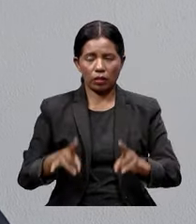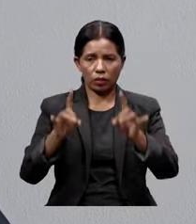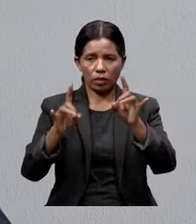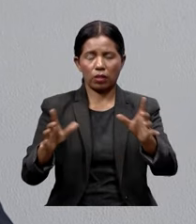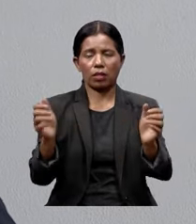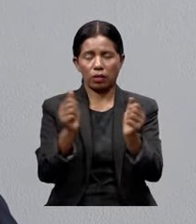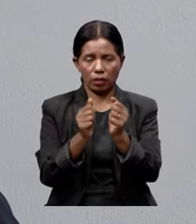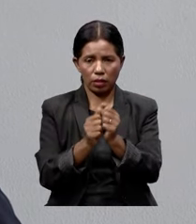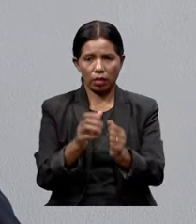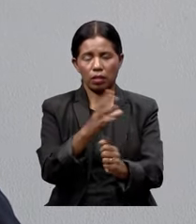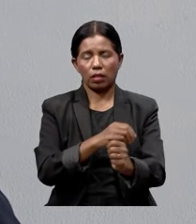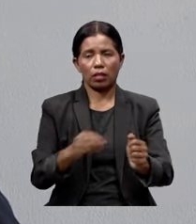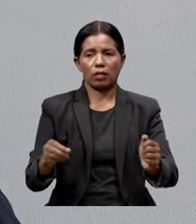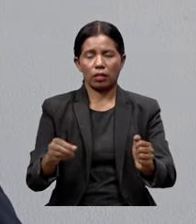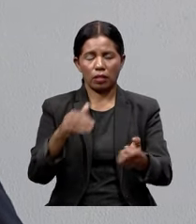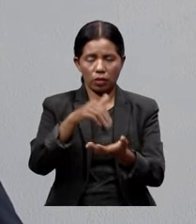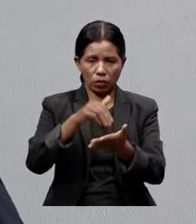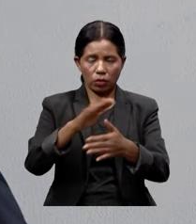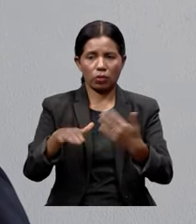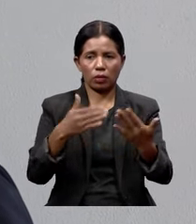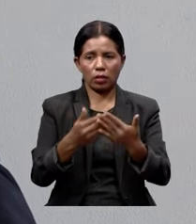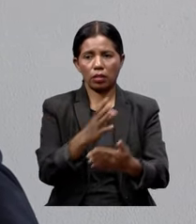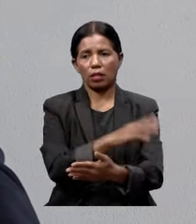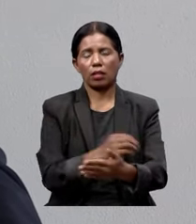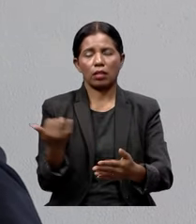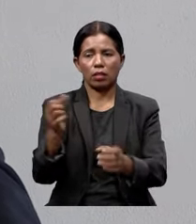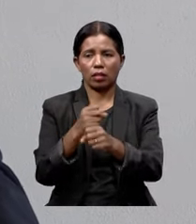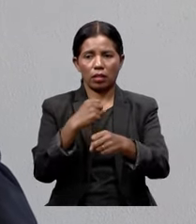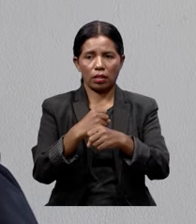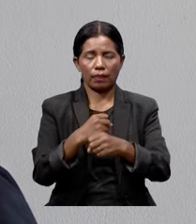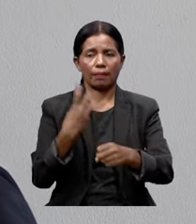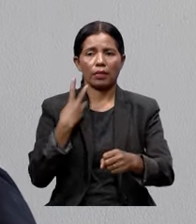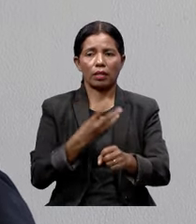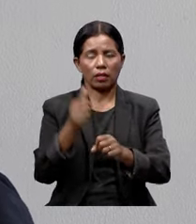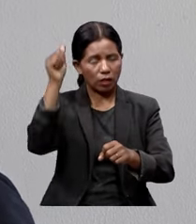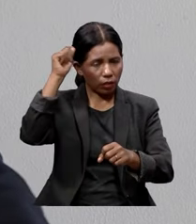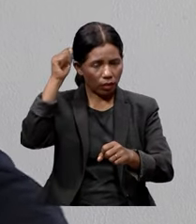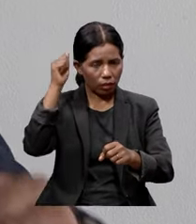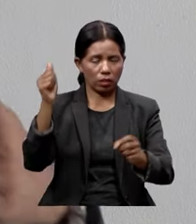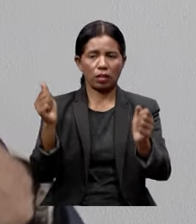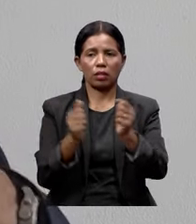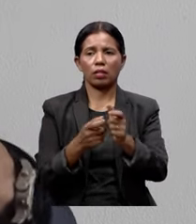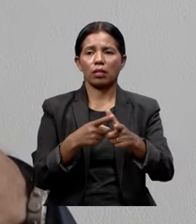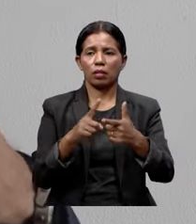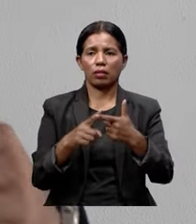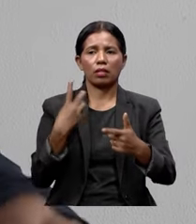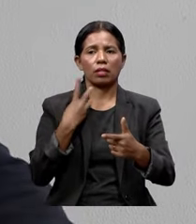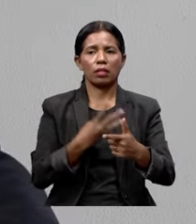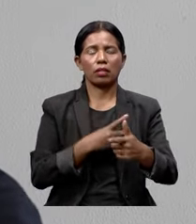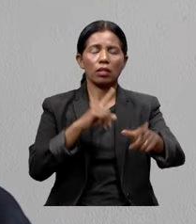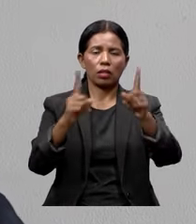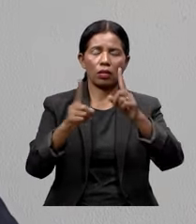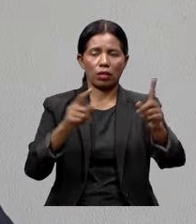Australia mos se cares estudo cernejo di halon si itania analisi interno and depois maka ita se